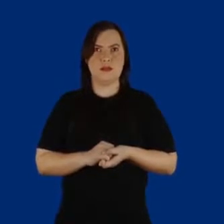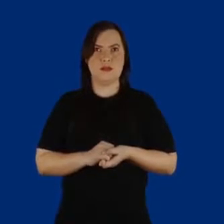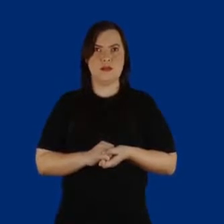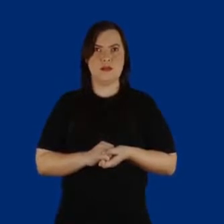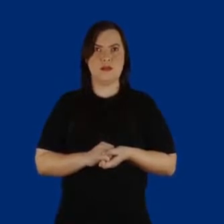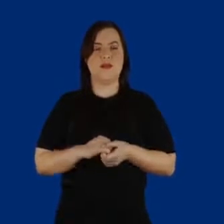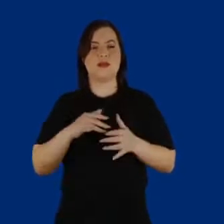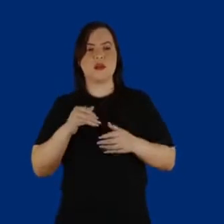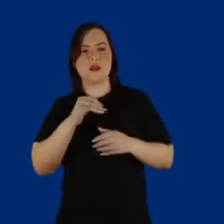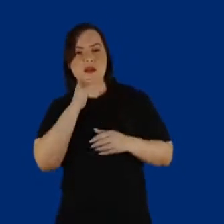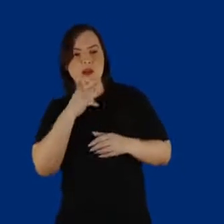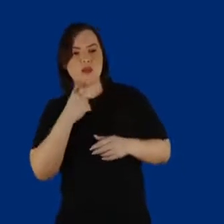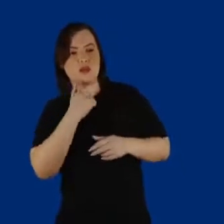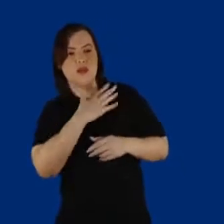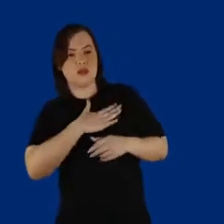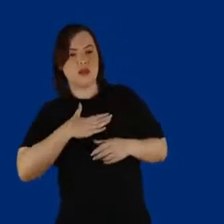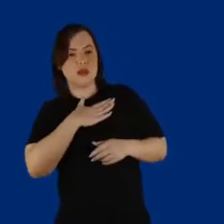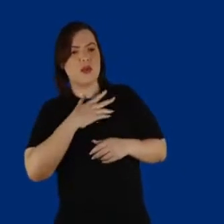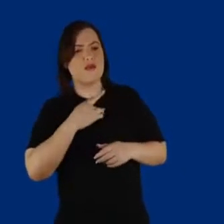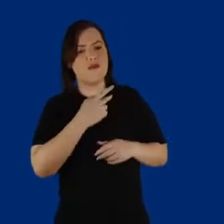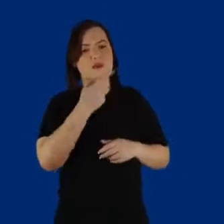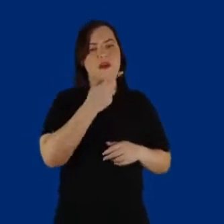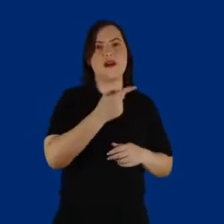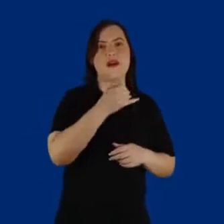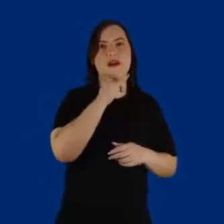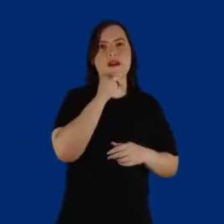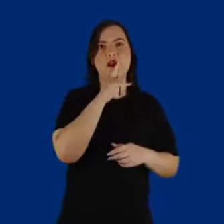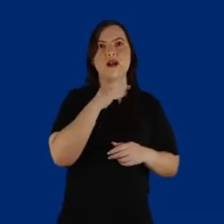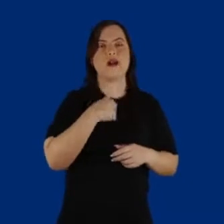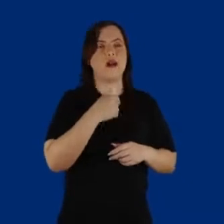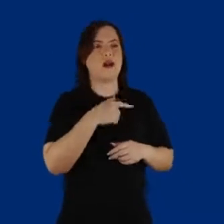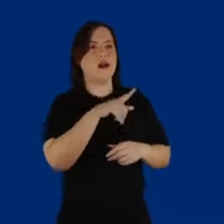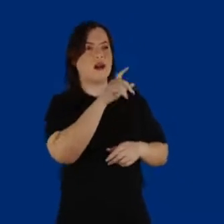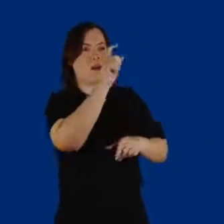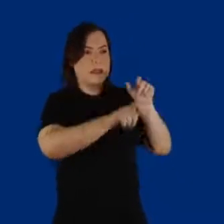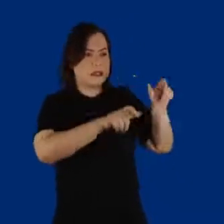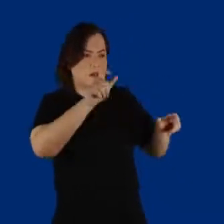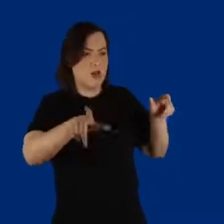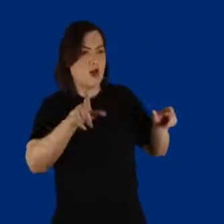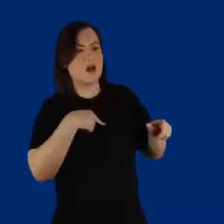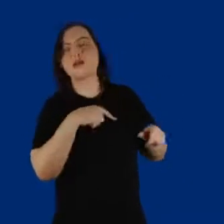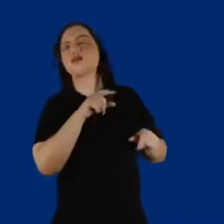Bem, eu gostaria de dizer que os artistas